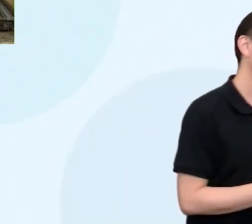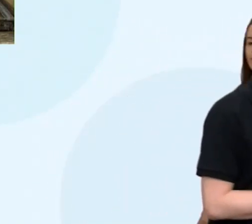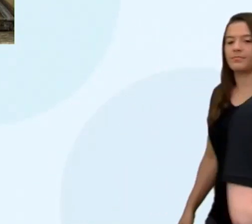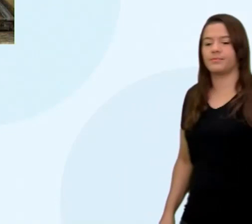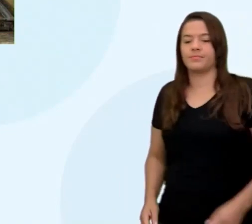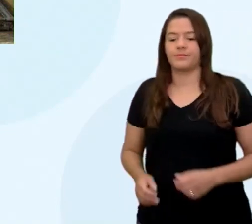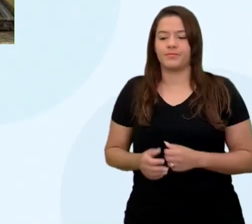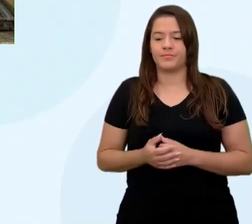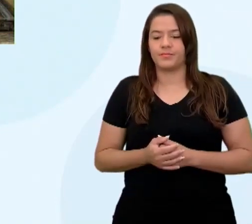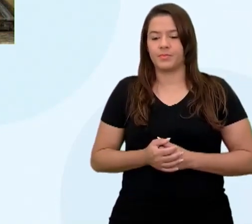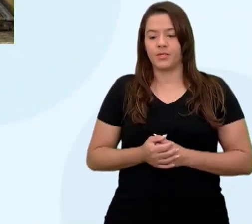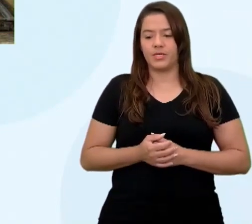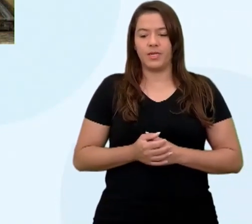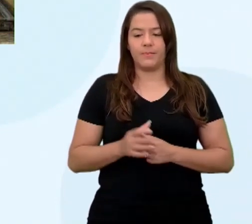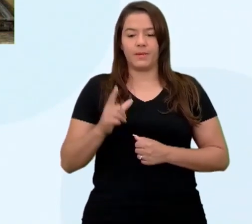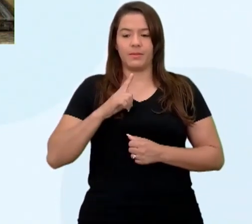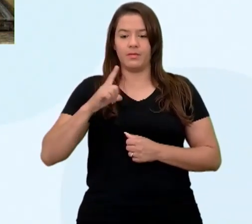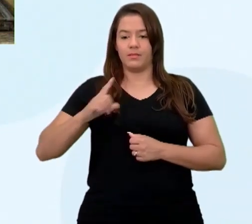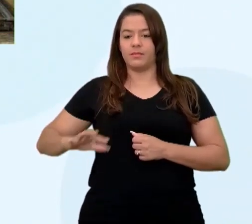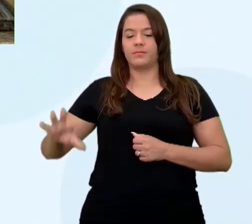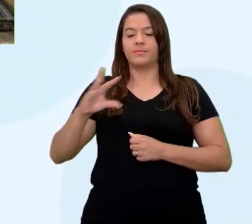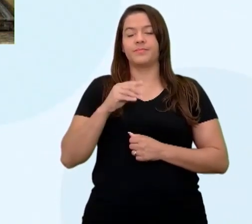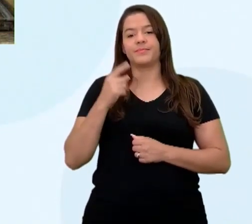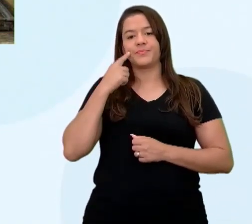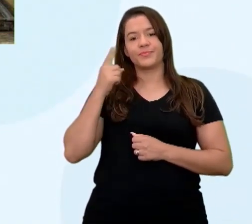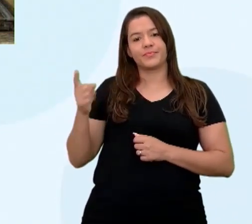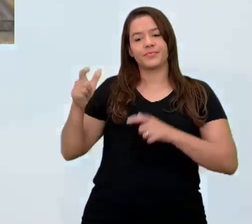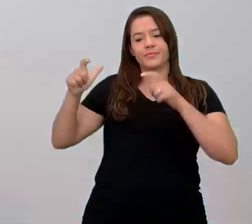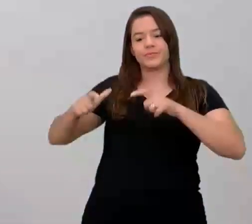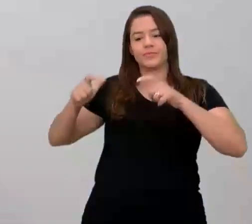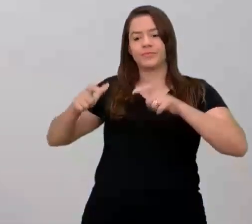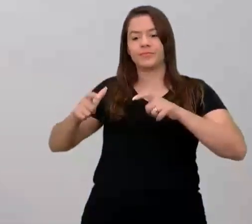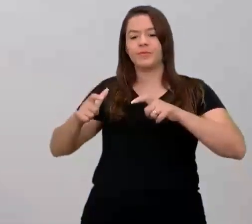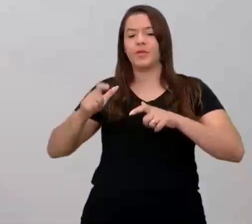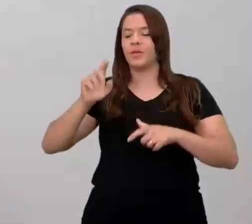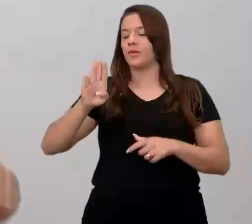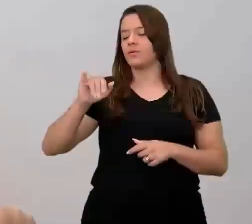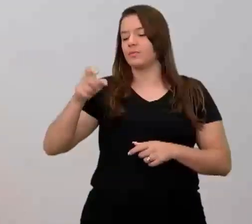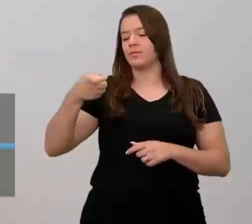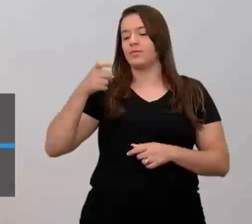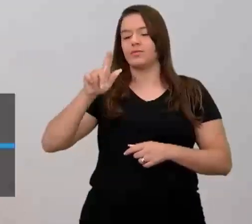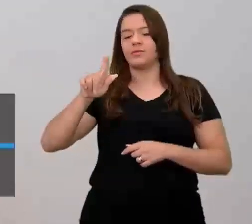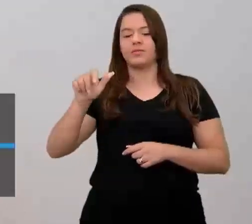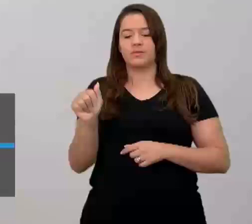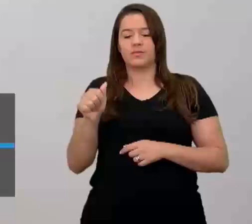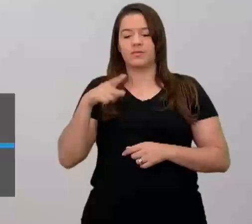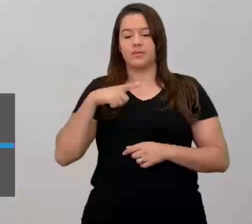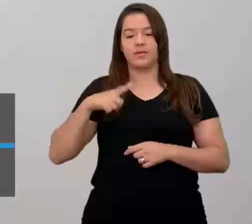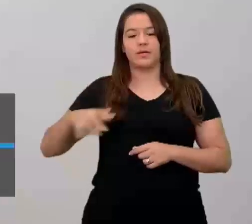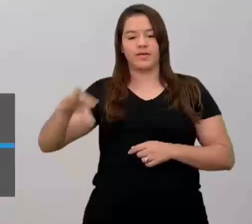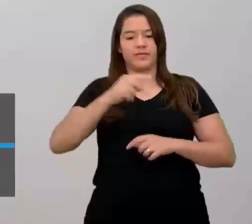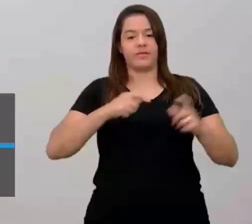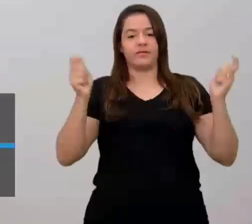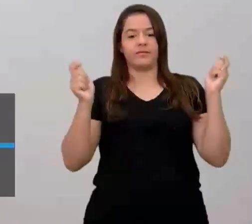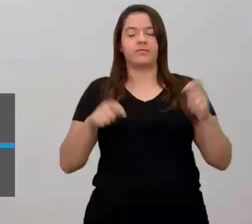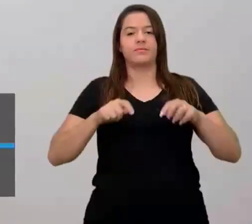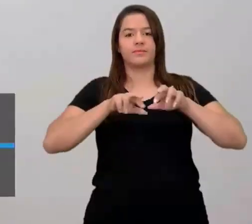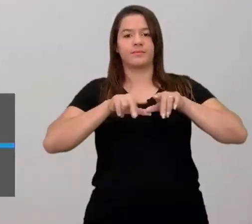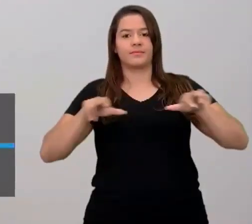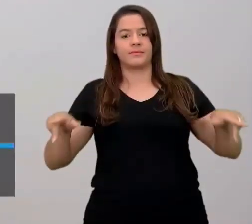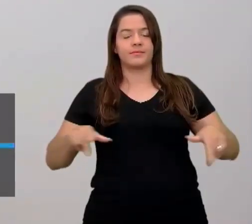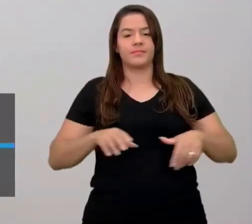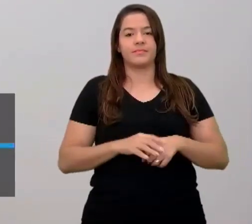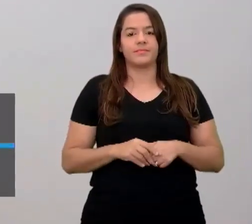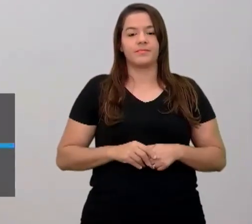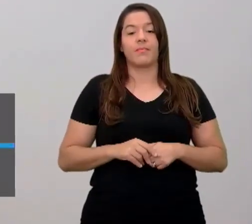Anderson? Já passei por Já lá. passou? O Bexiga ele tem algumas coisas que outro dia eu estava pensando e eu achei muito loucas. É